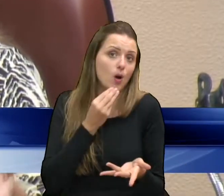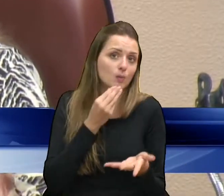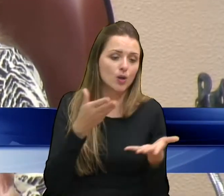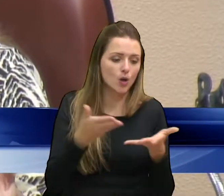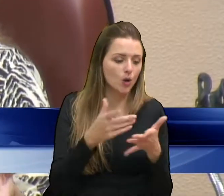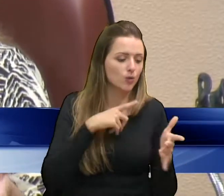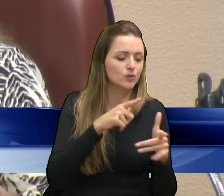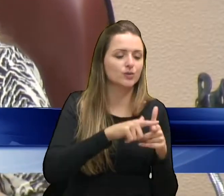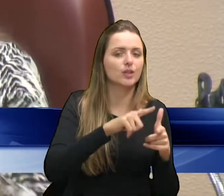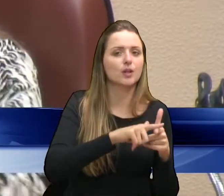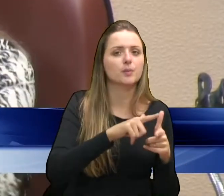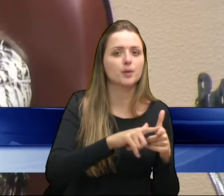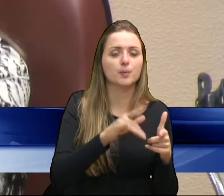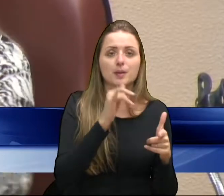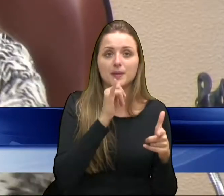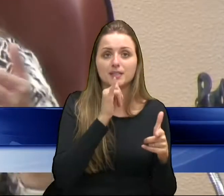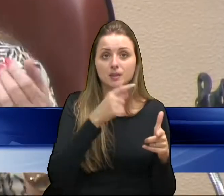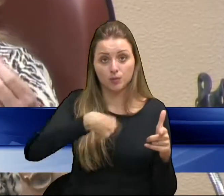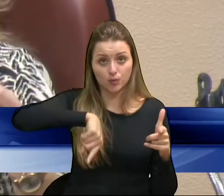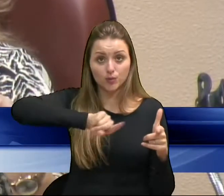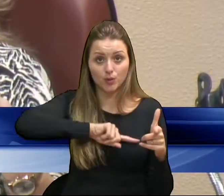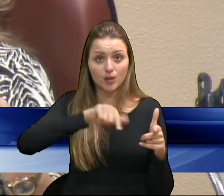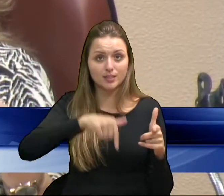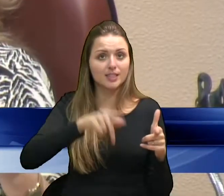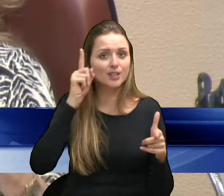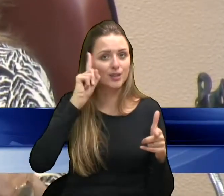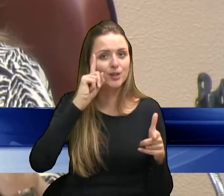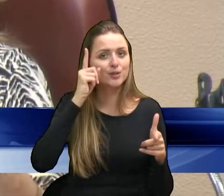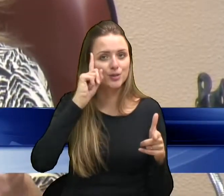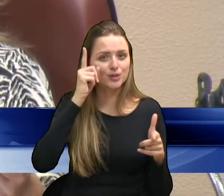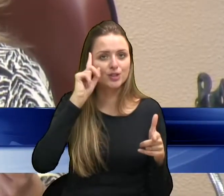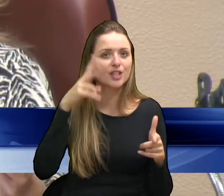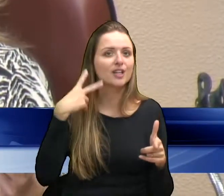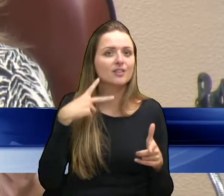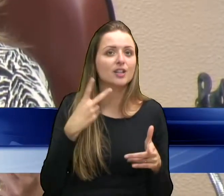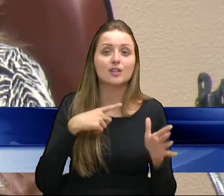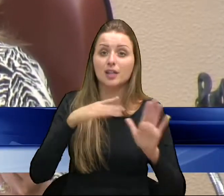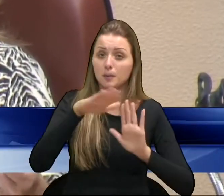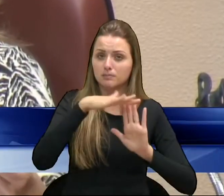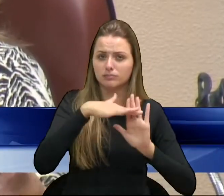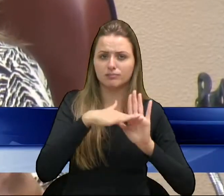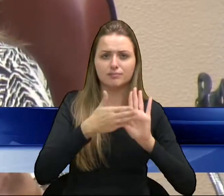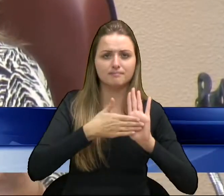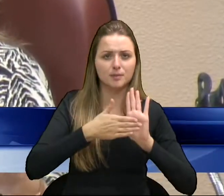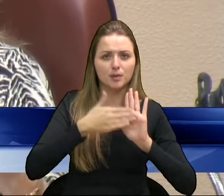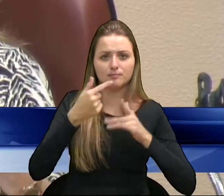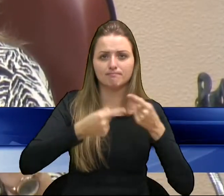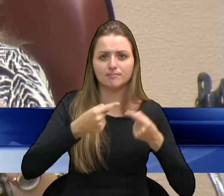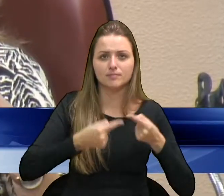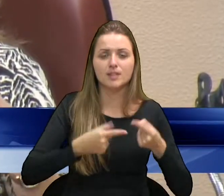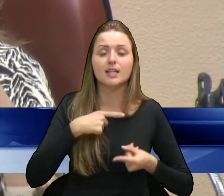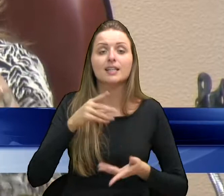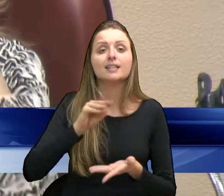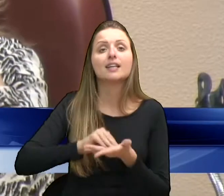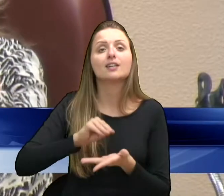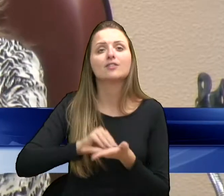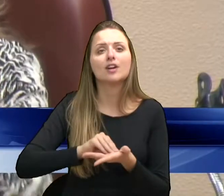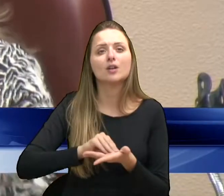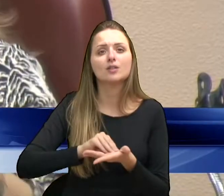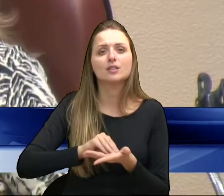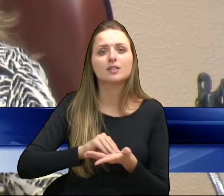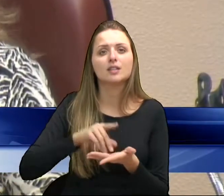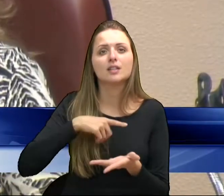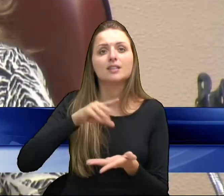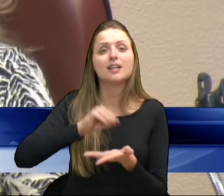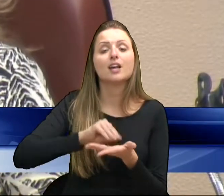por exemplo, a gente que está aqui vivendo no dia a dia tantas pautas, nós temos falta